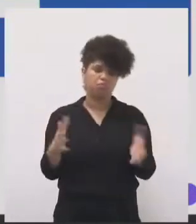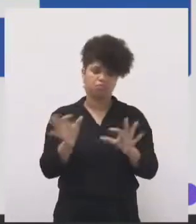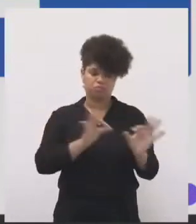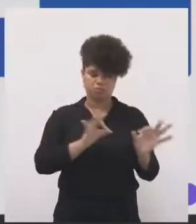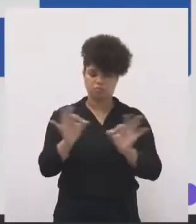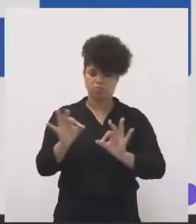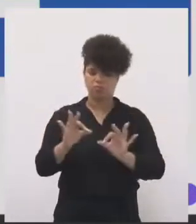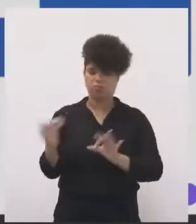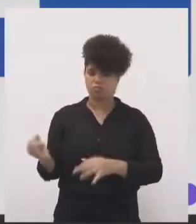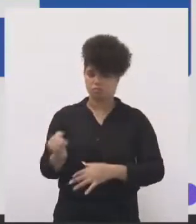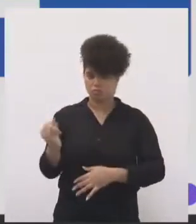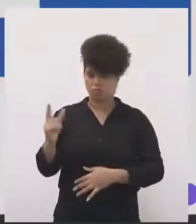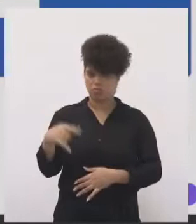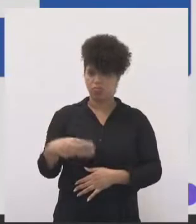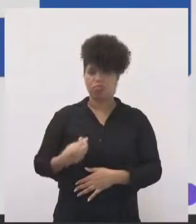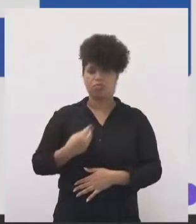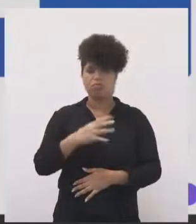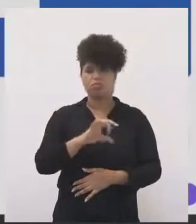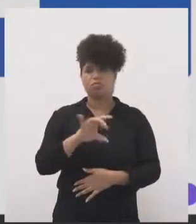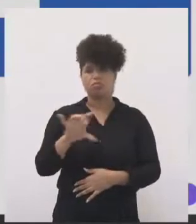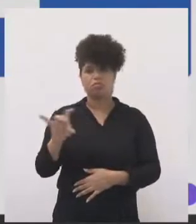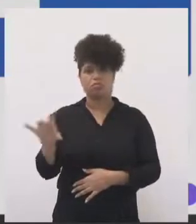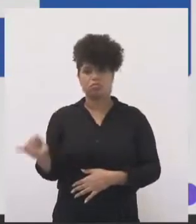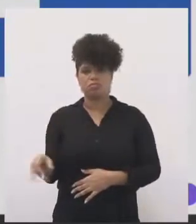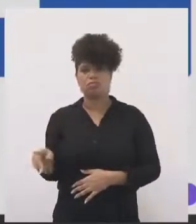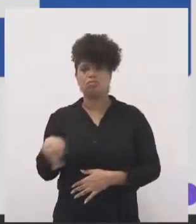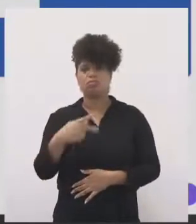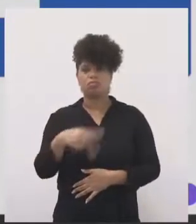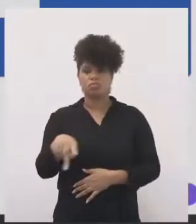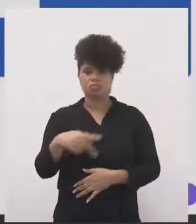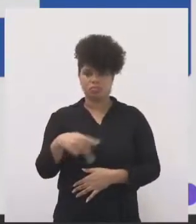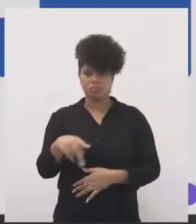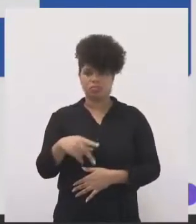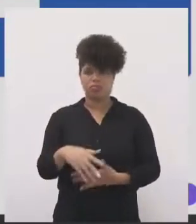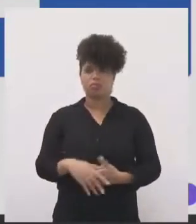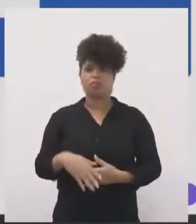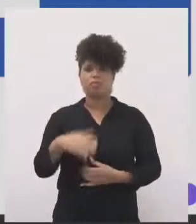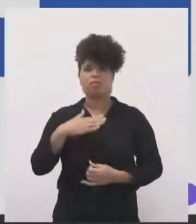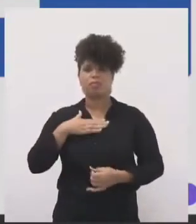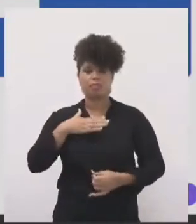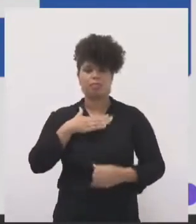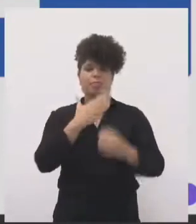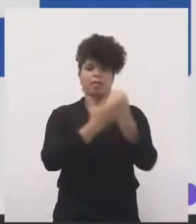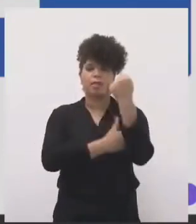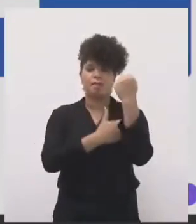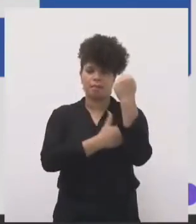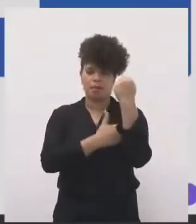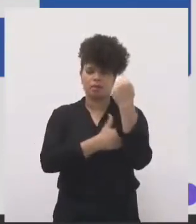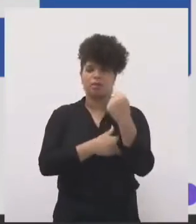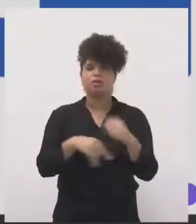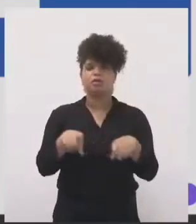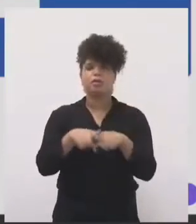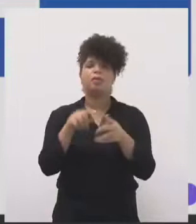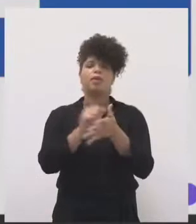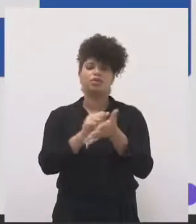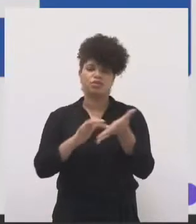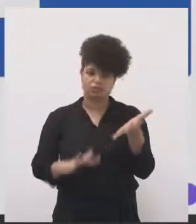muito importante na vida de qualquer professor, né? Então, eu posso colocar aqui minha pasta,